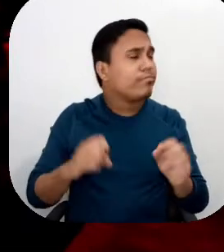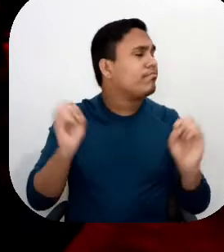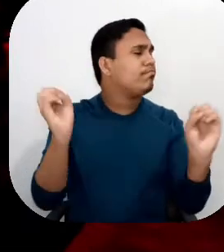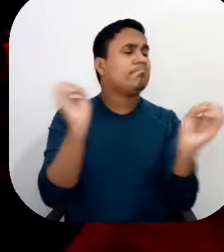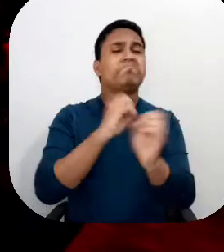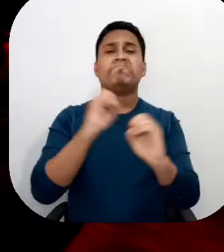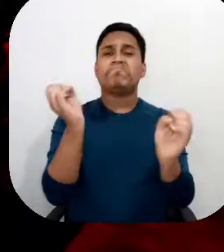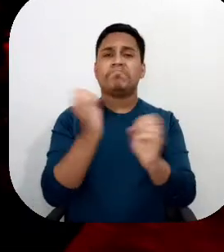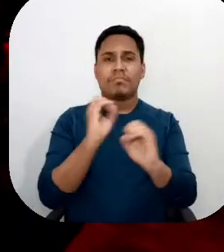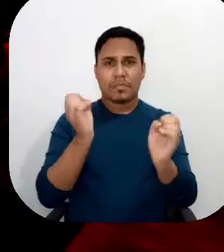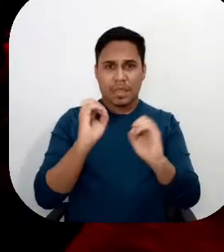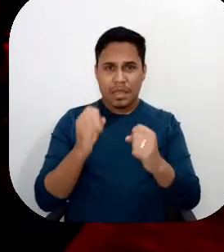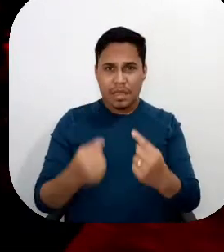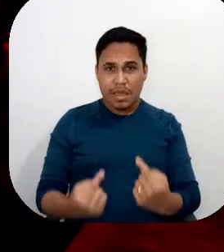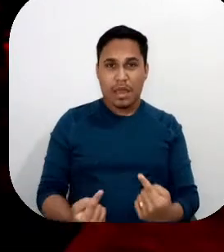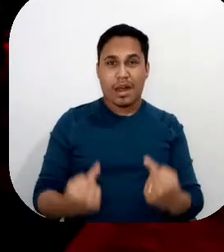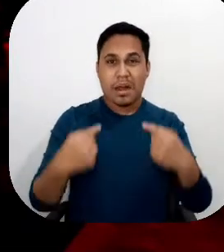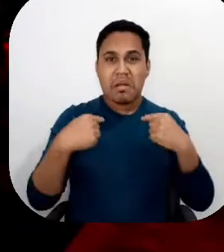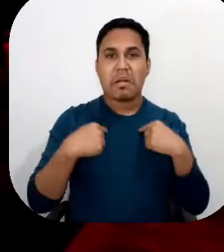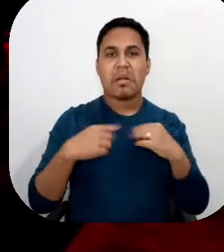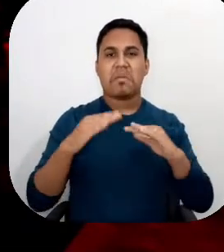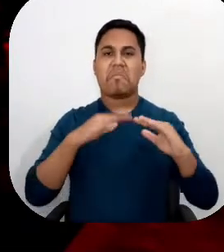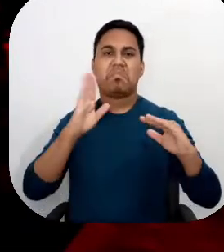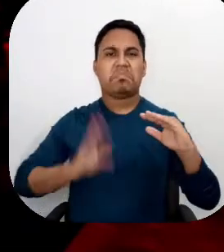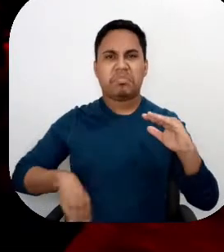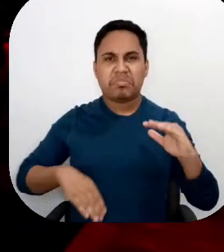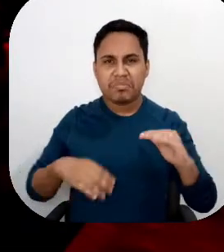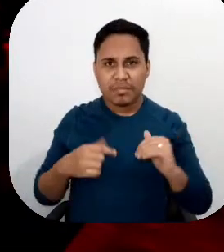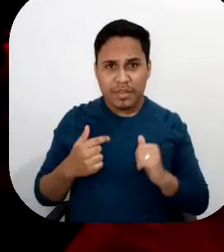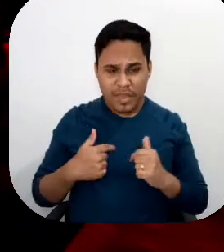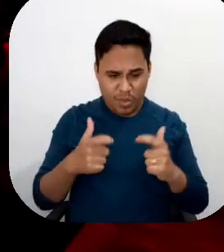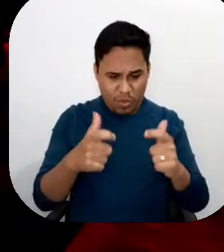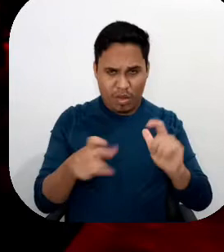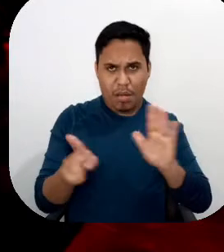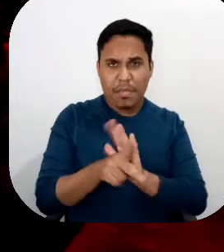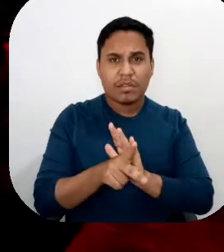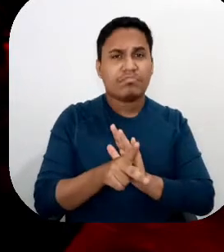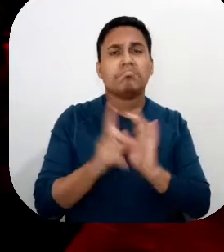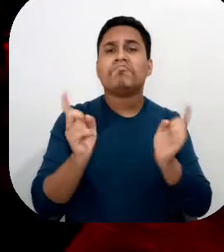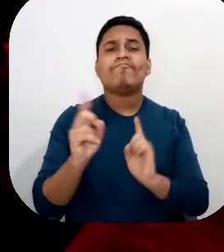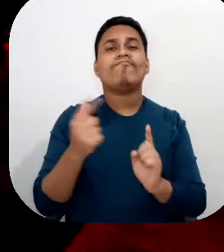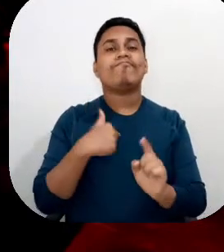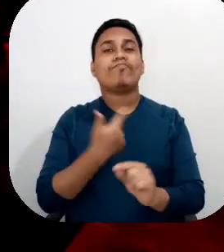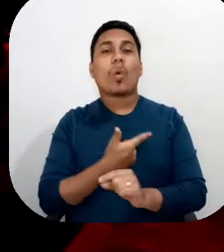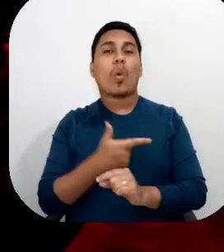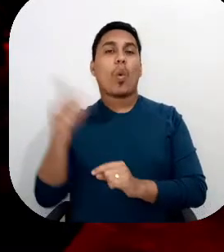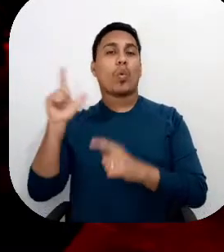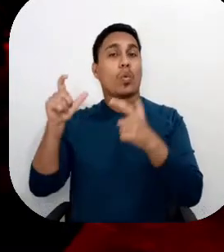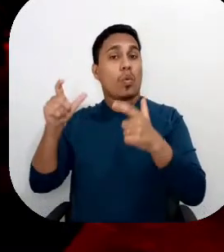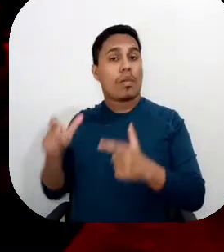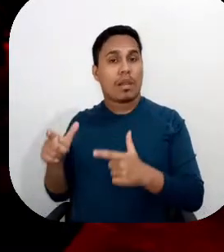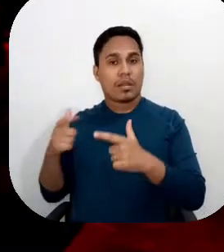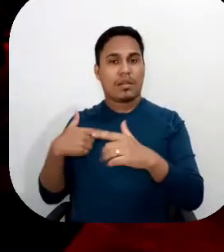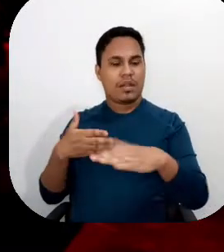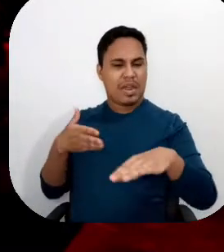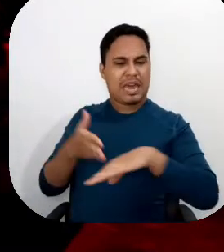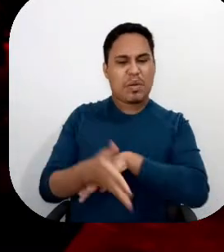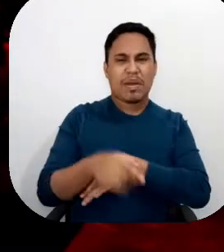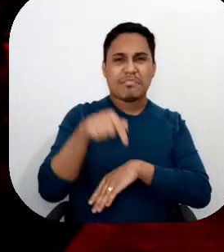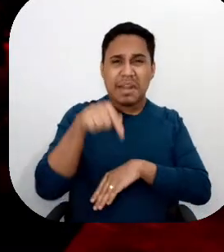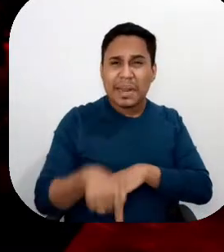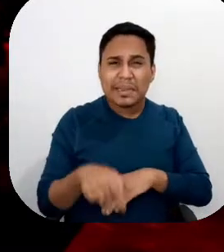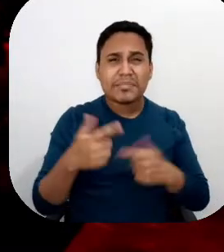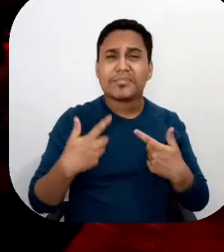Eu não sou bem-vinda aqui. Eu não entro